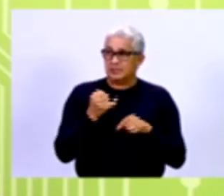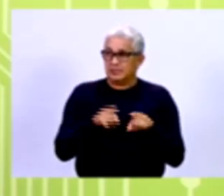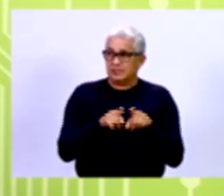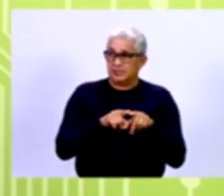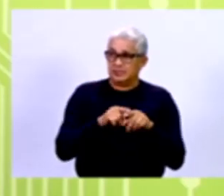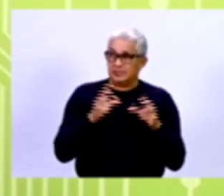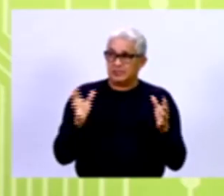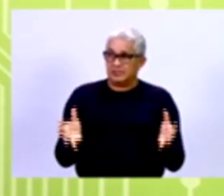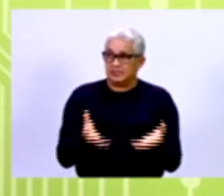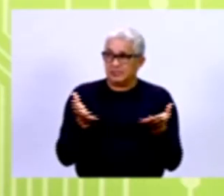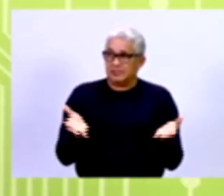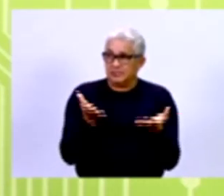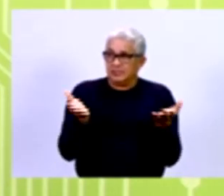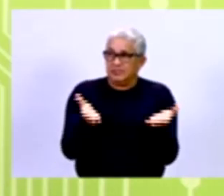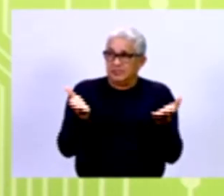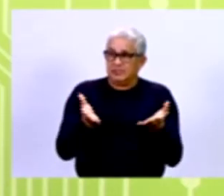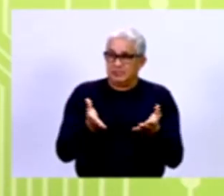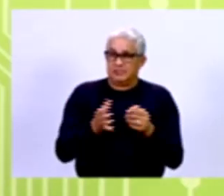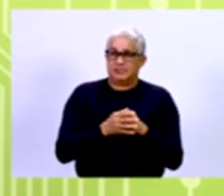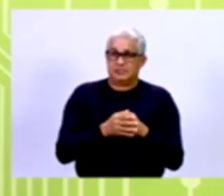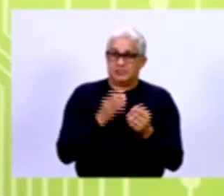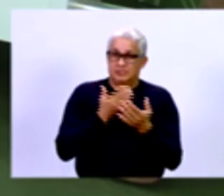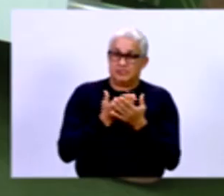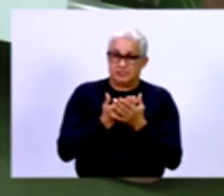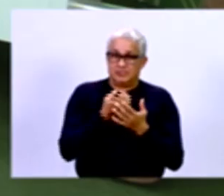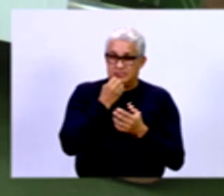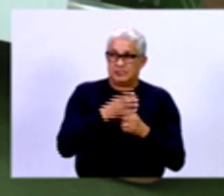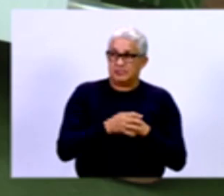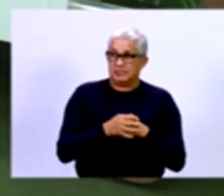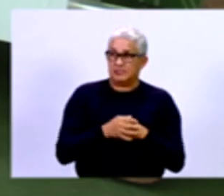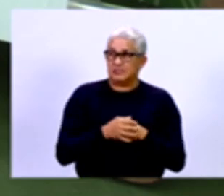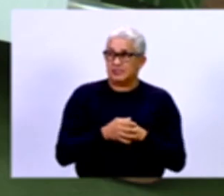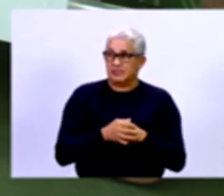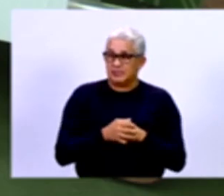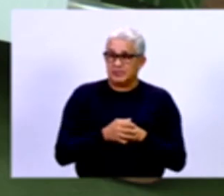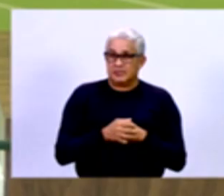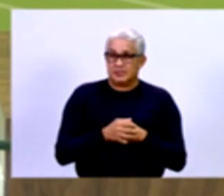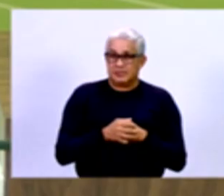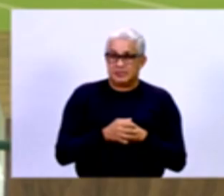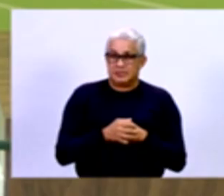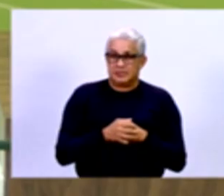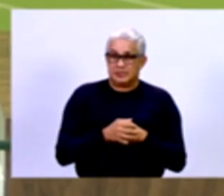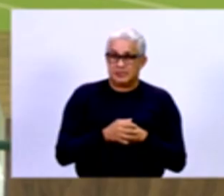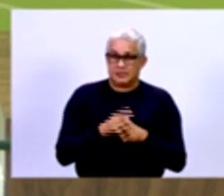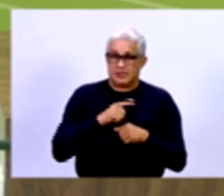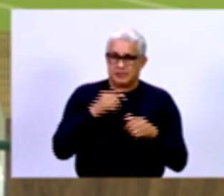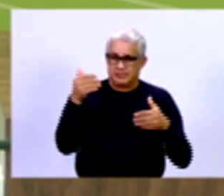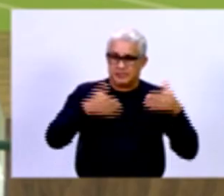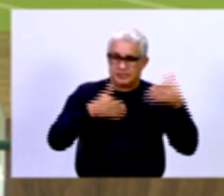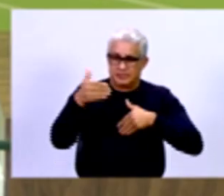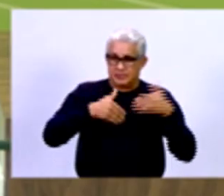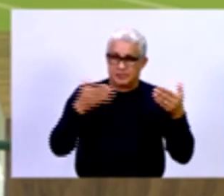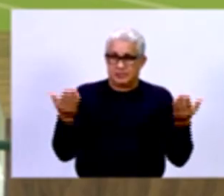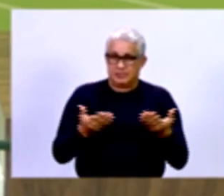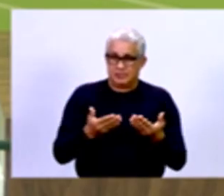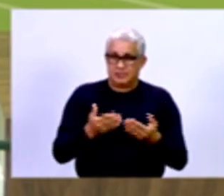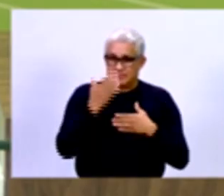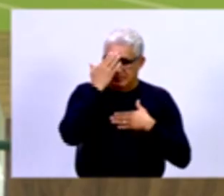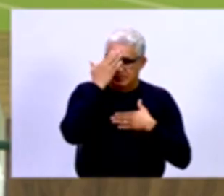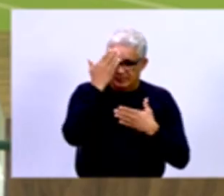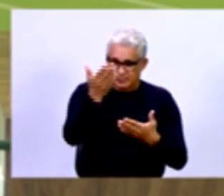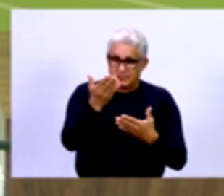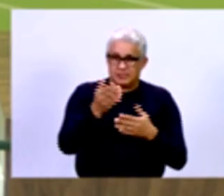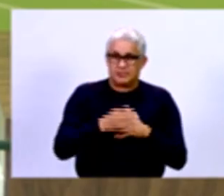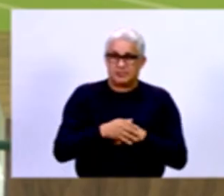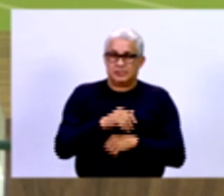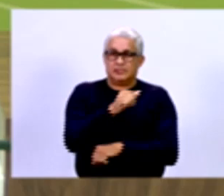estimula, enriquece a aula. Vamos a ela, professora, por favor. Pessoal, a gente teve bastante participação na aula de hoje. Eu gostaria de agradecer